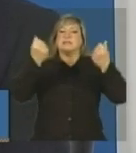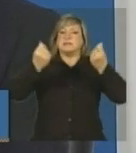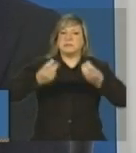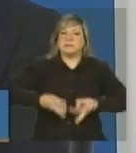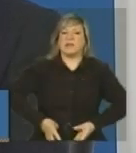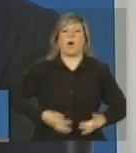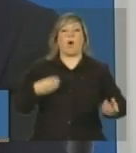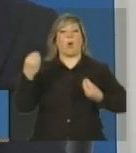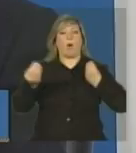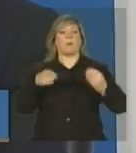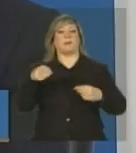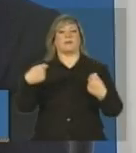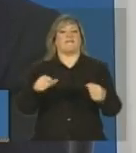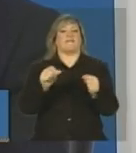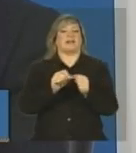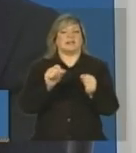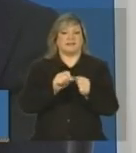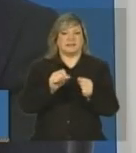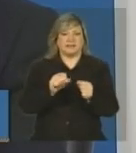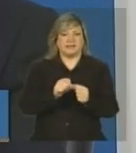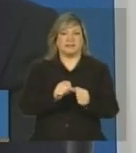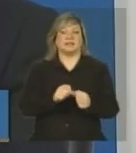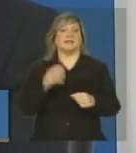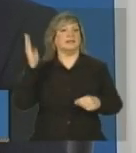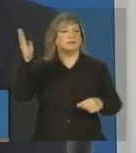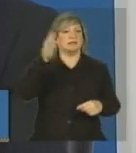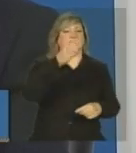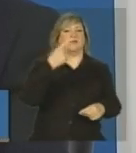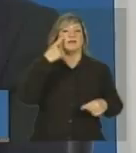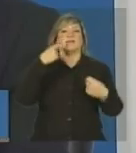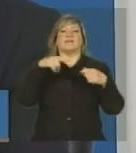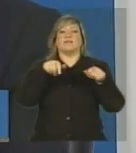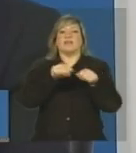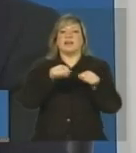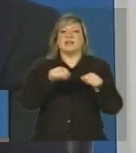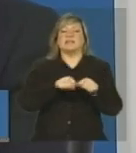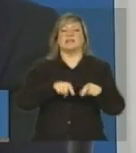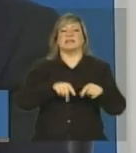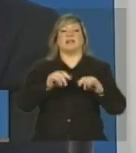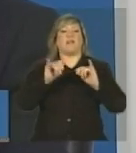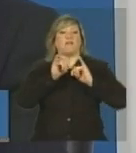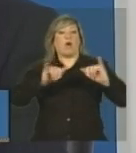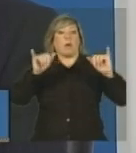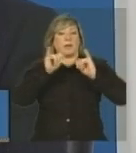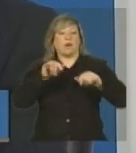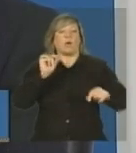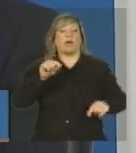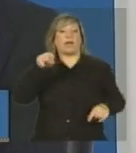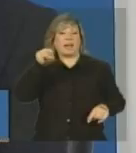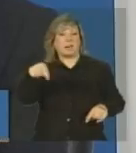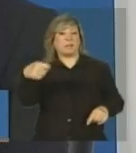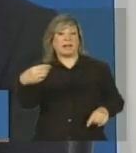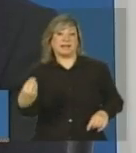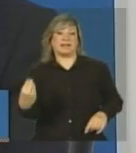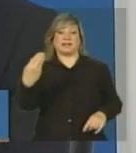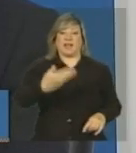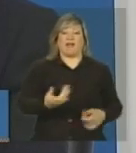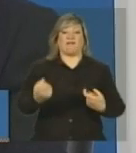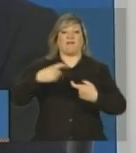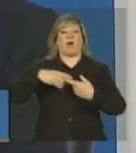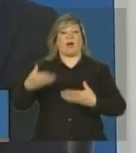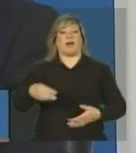explicando os procedimentos que ele precisa realizar e as informações que ele precisa remeter ao MDS para que o